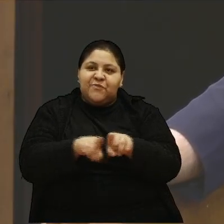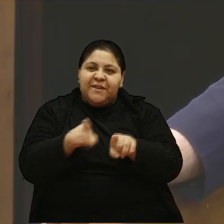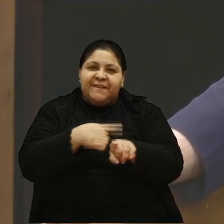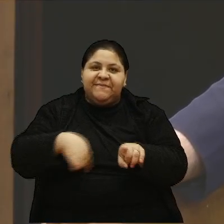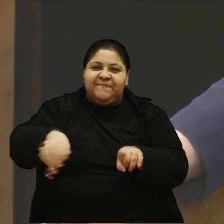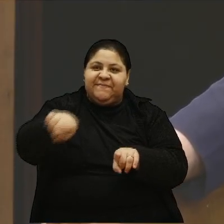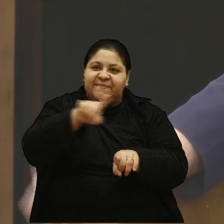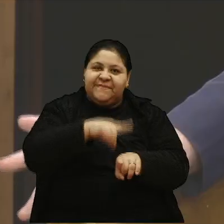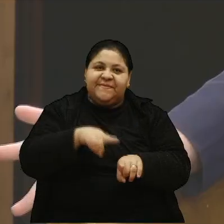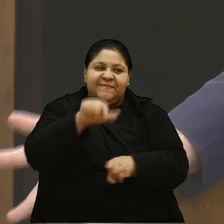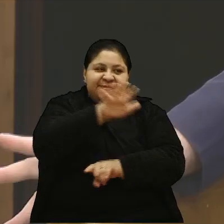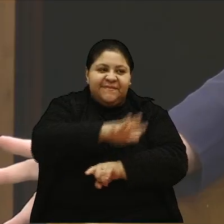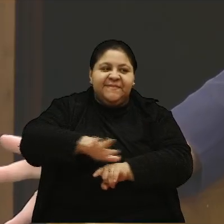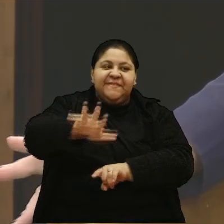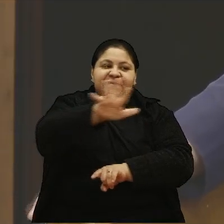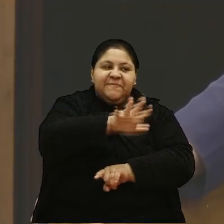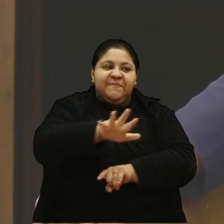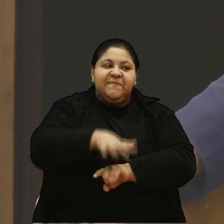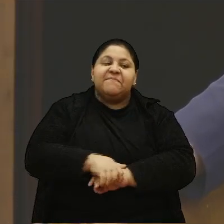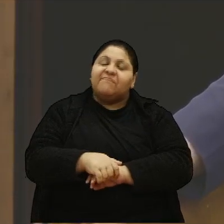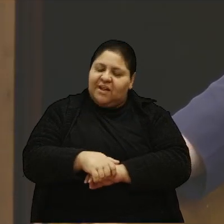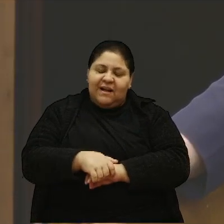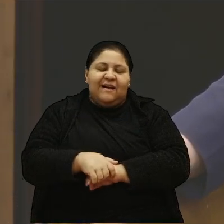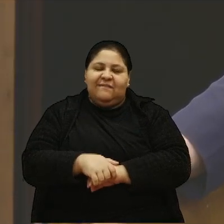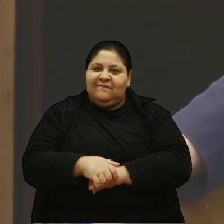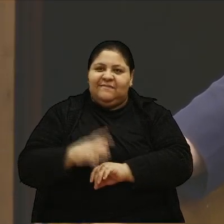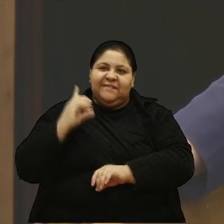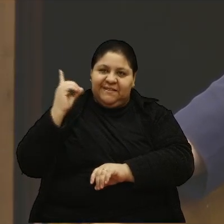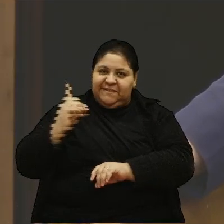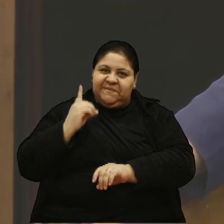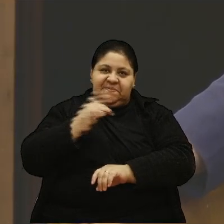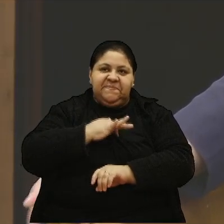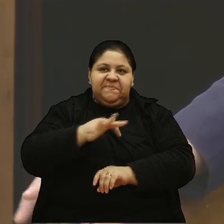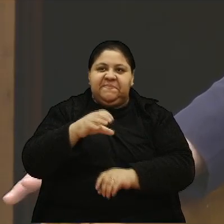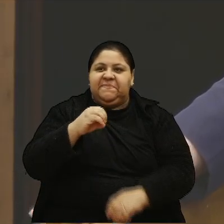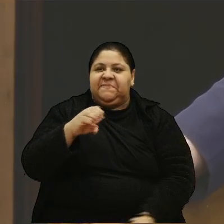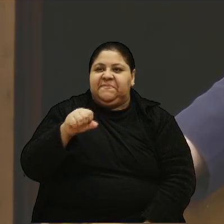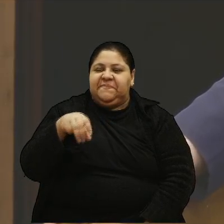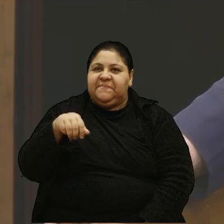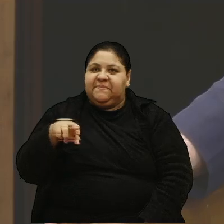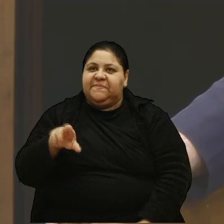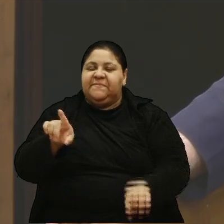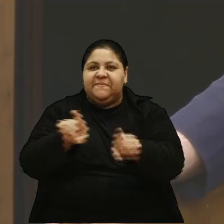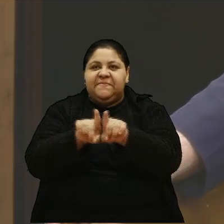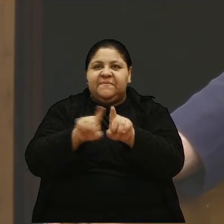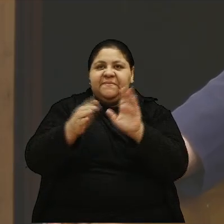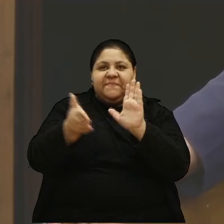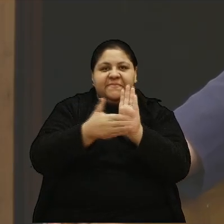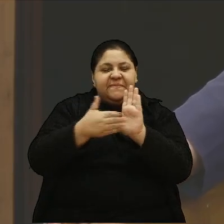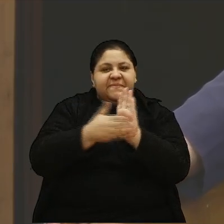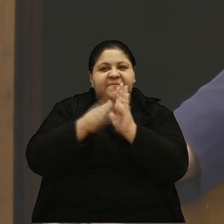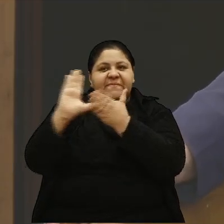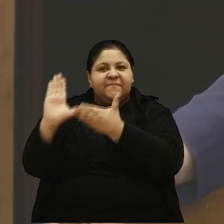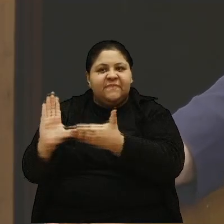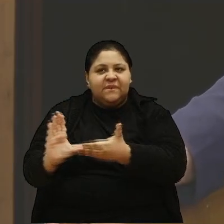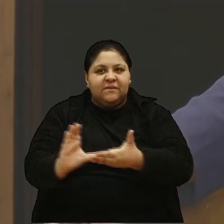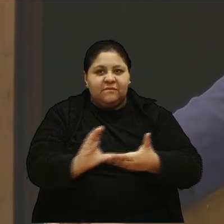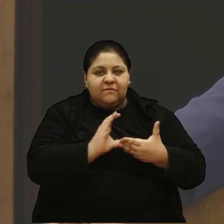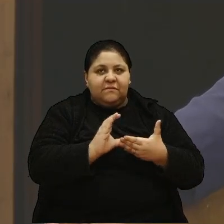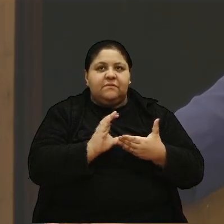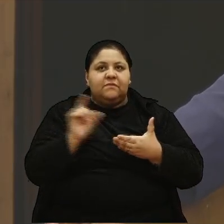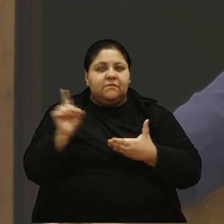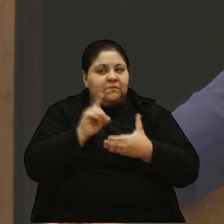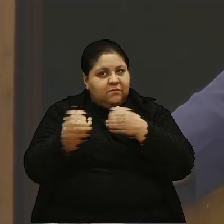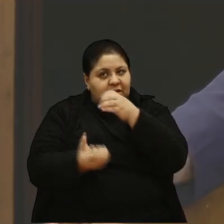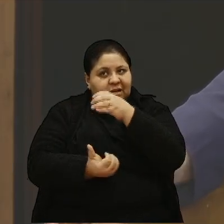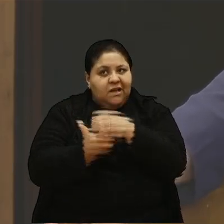com mestrado nessa área. O deputado federal Osmar Terra tem uma proposta de emenda constitucional, uma PEC, que é a criação da